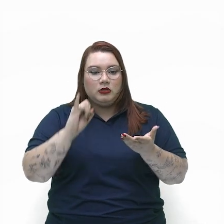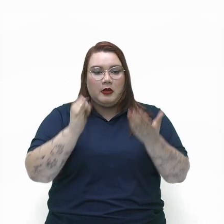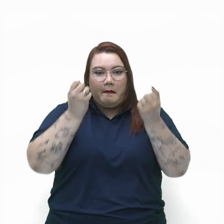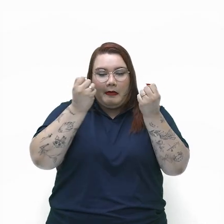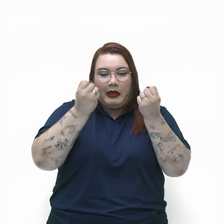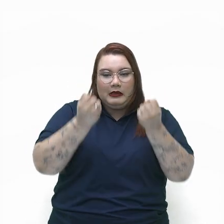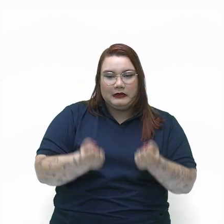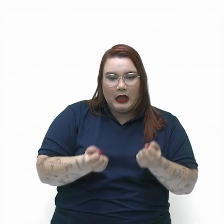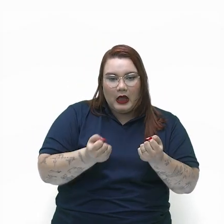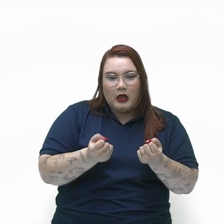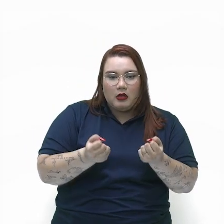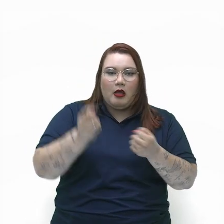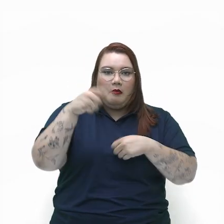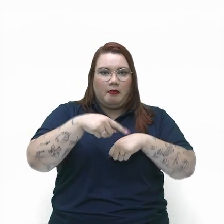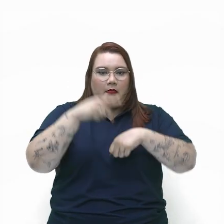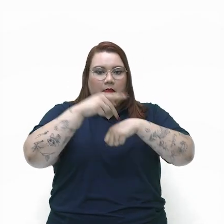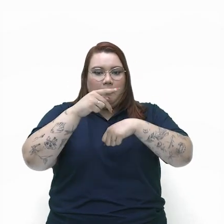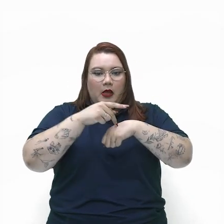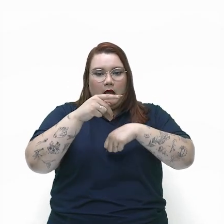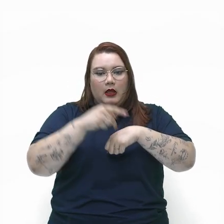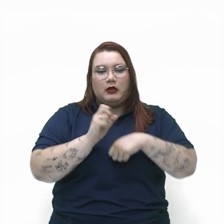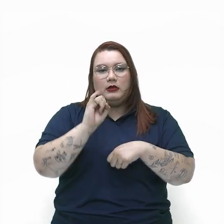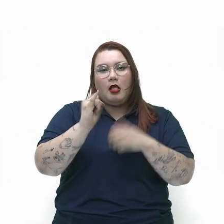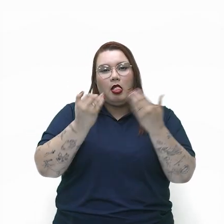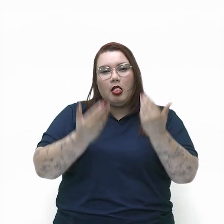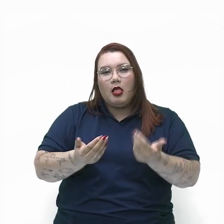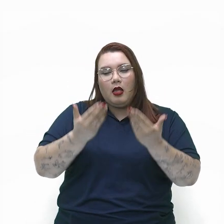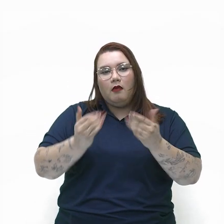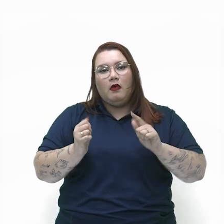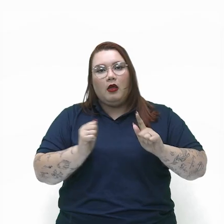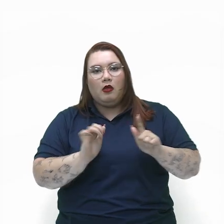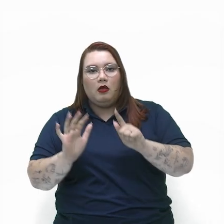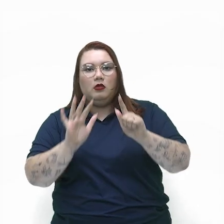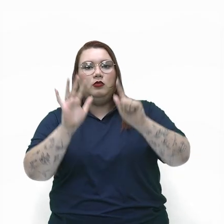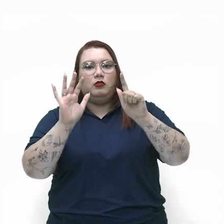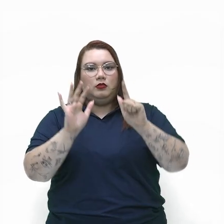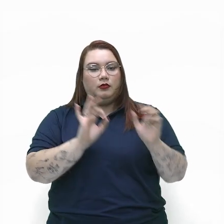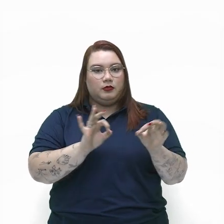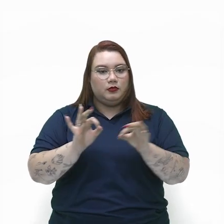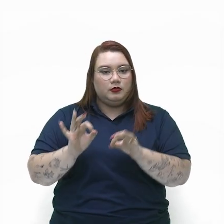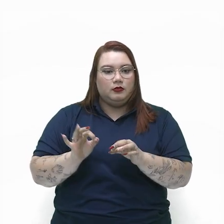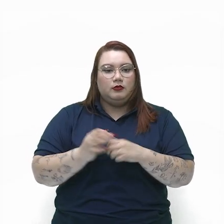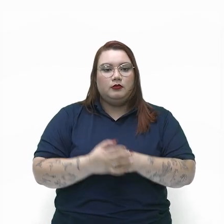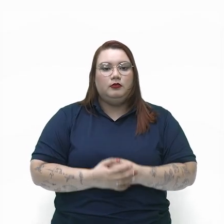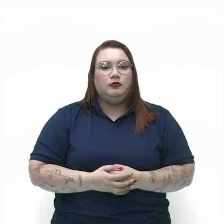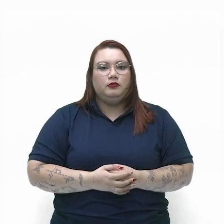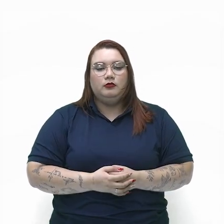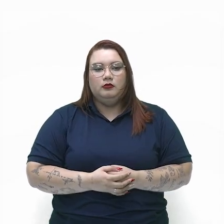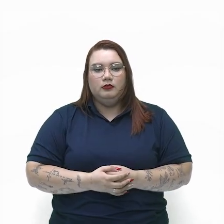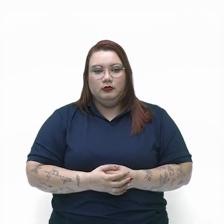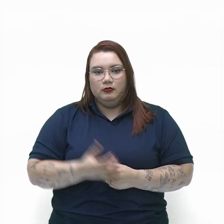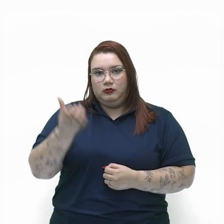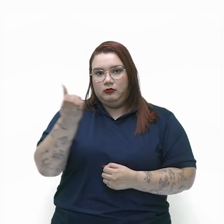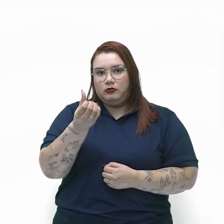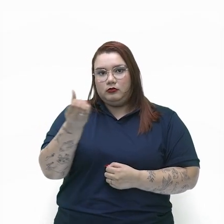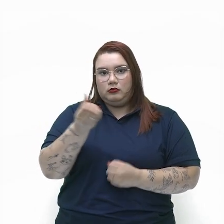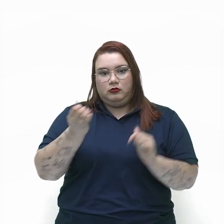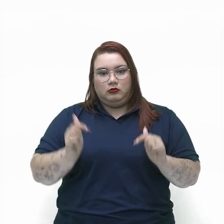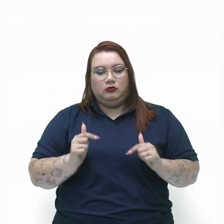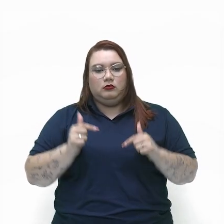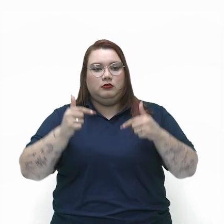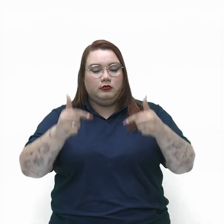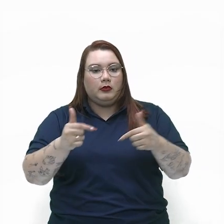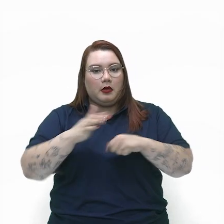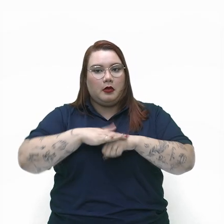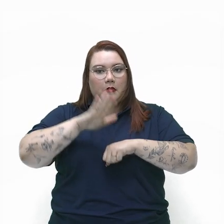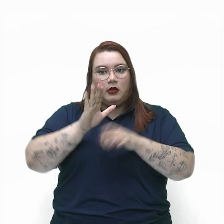ele é pesado para seu tamanho, é rochoso, se é leve, ele vai ser gasoso. E o sexto passo